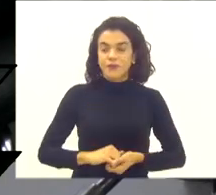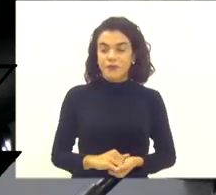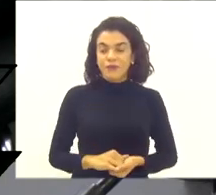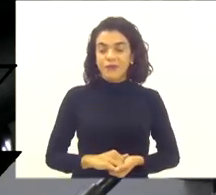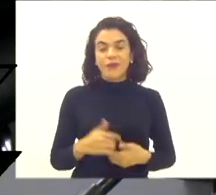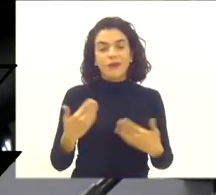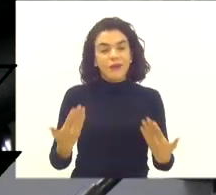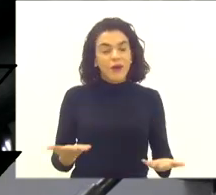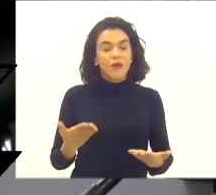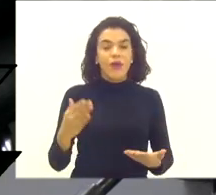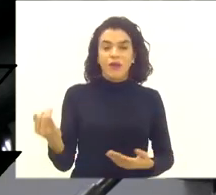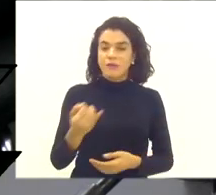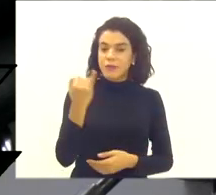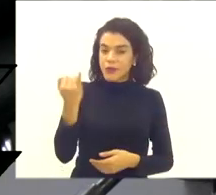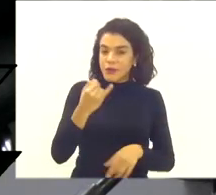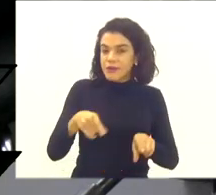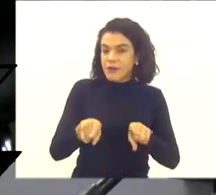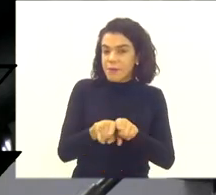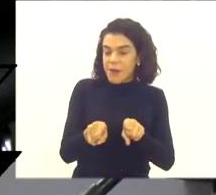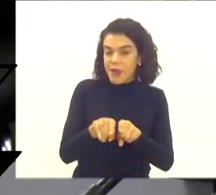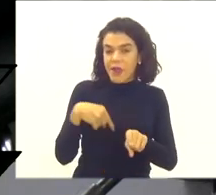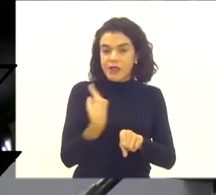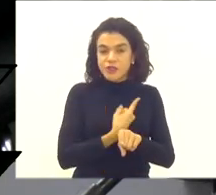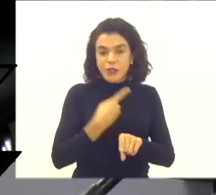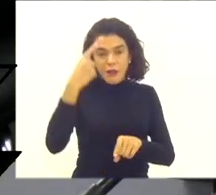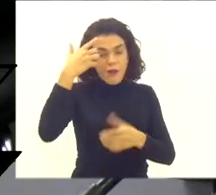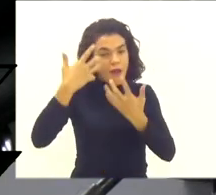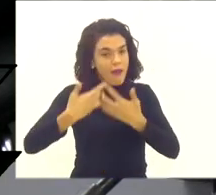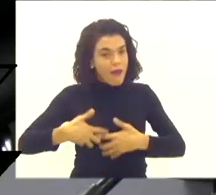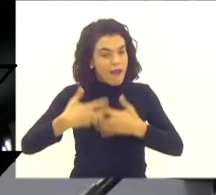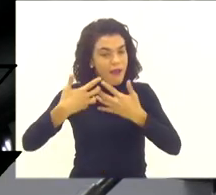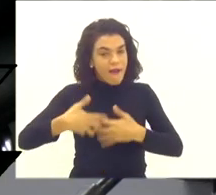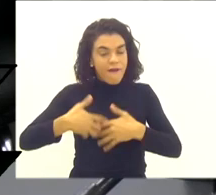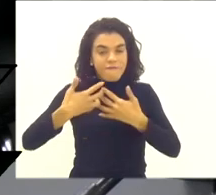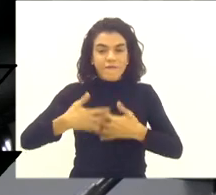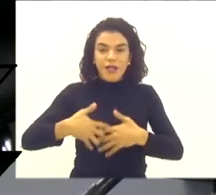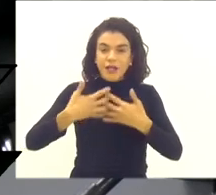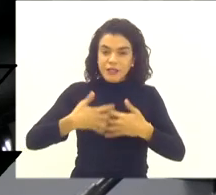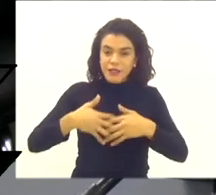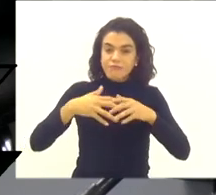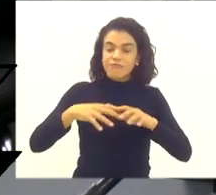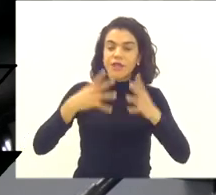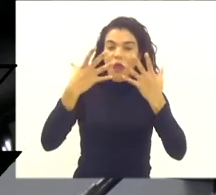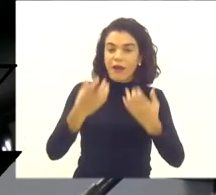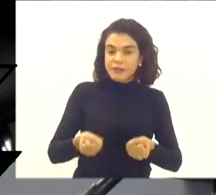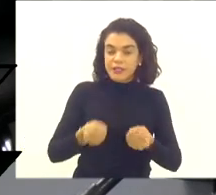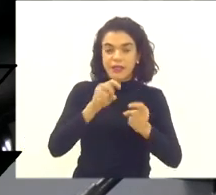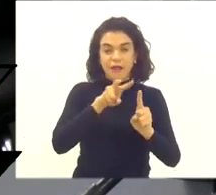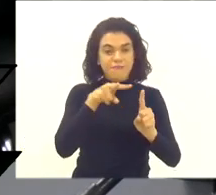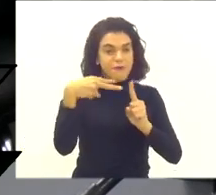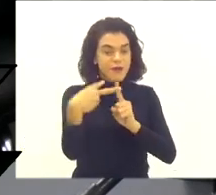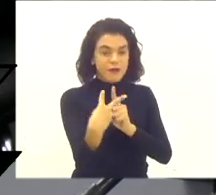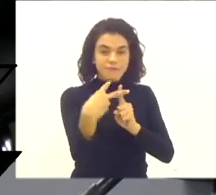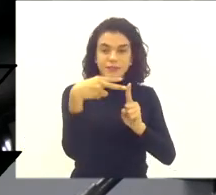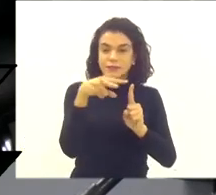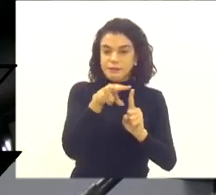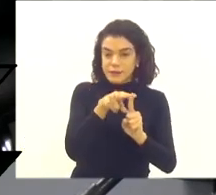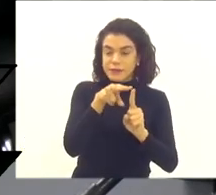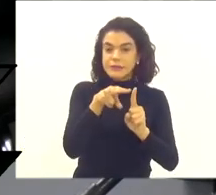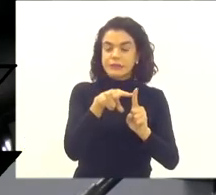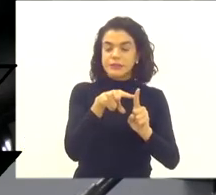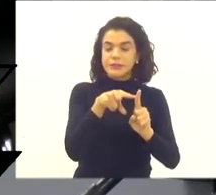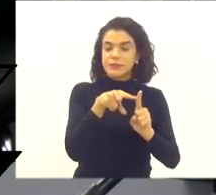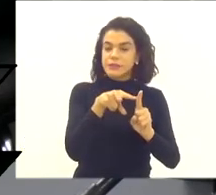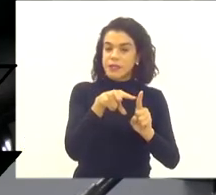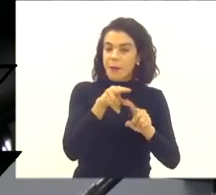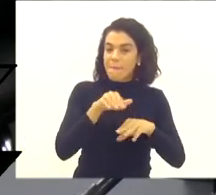eu acho que é importante a gente adotar uma perspectiva bastante